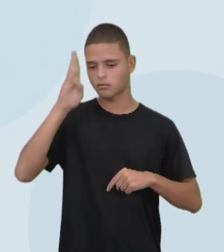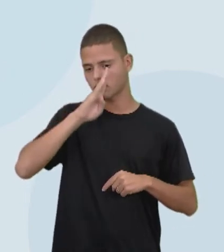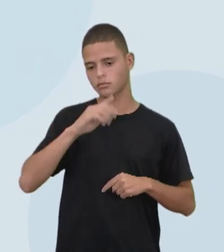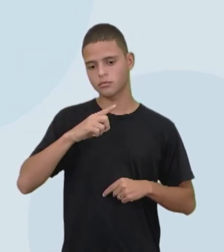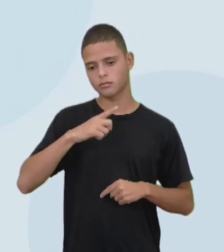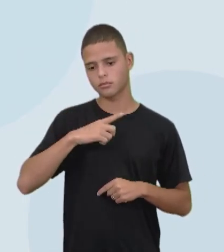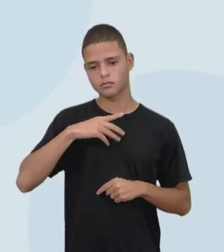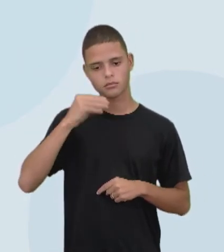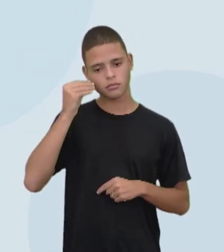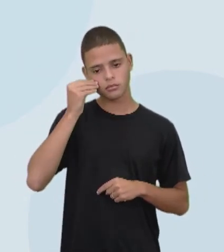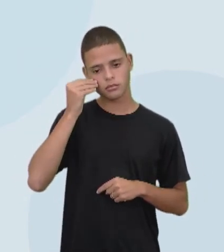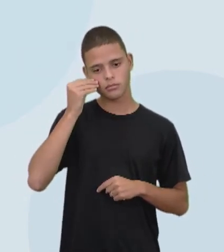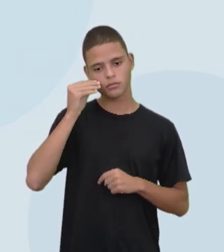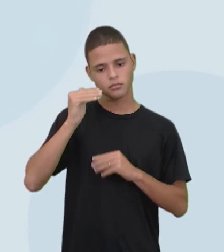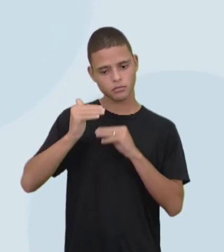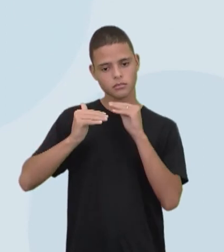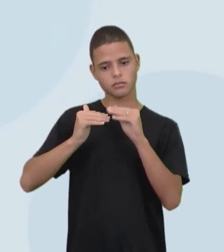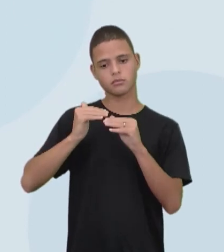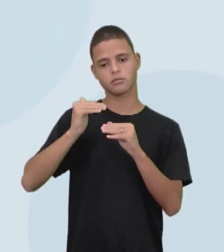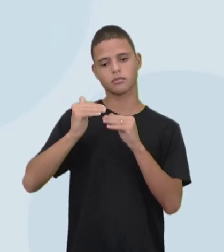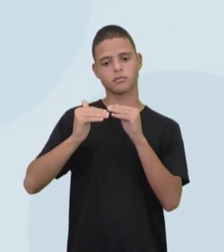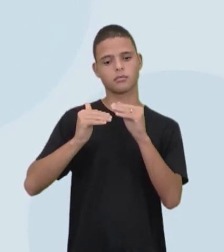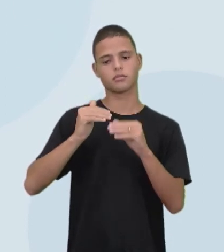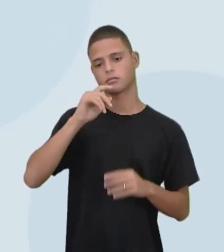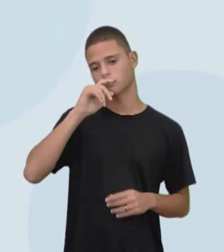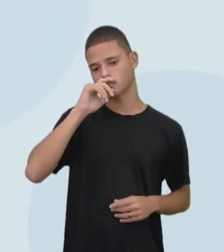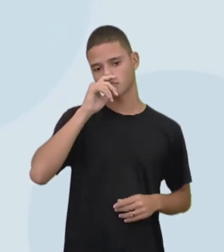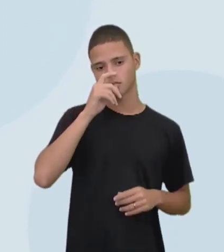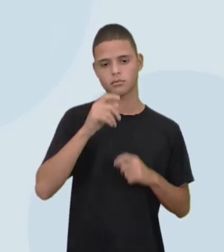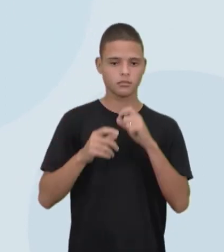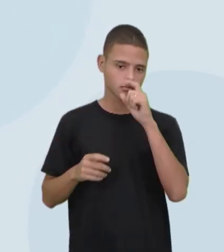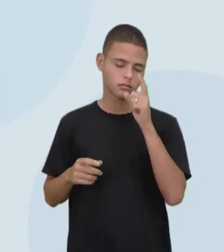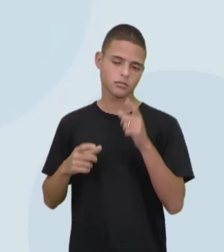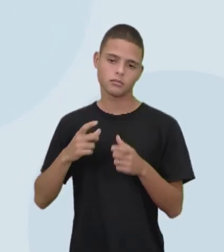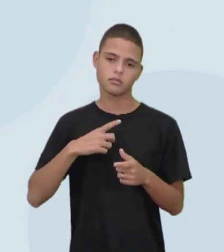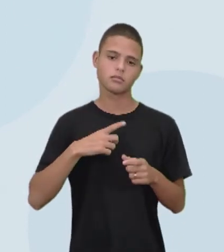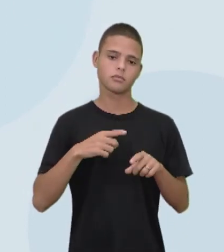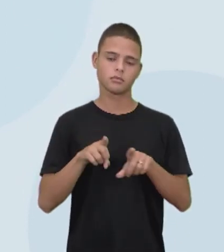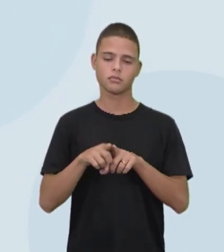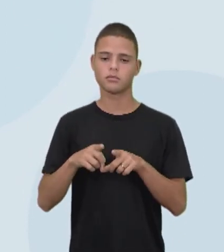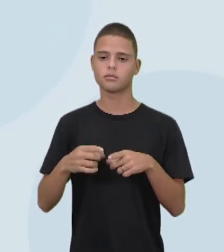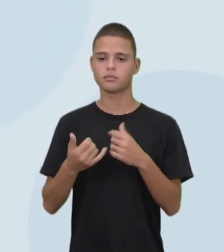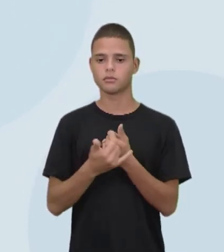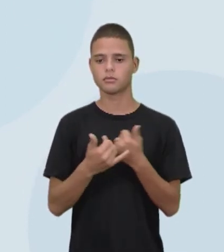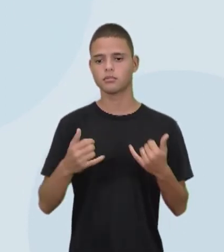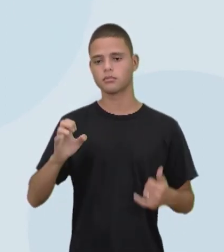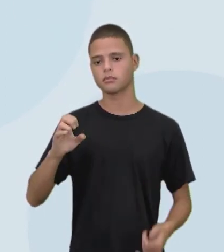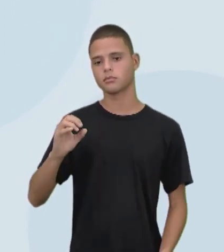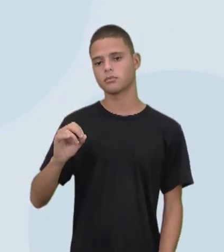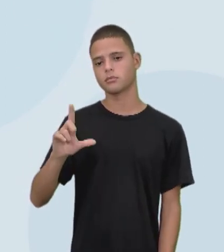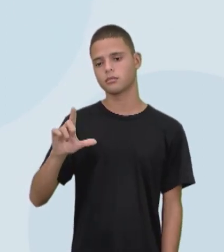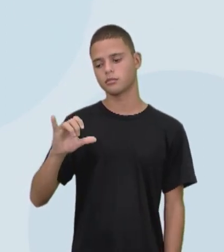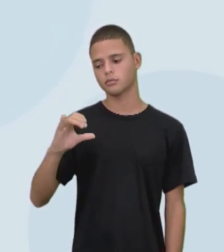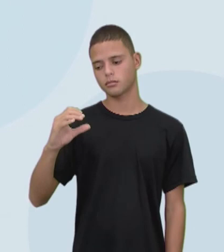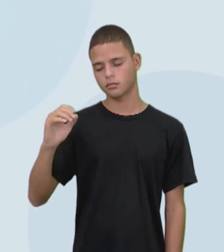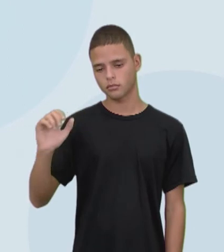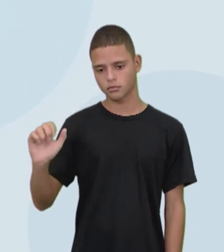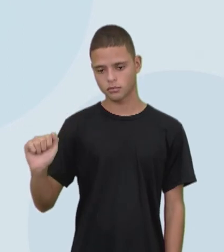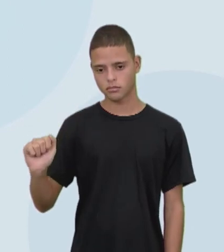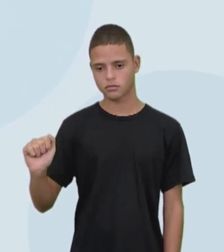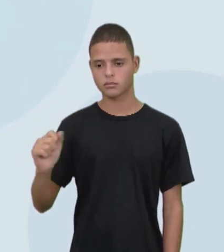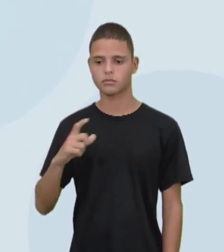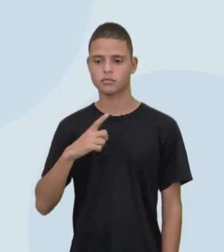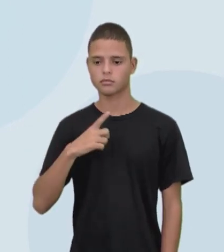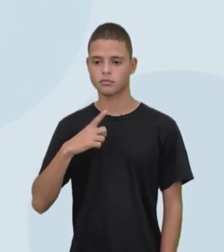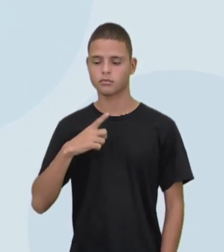está melhorando. Bom, e também temos a eólica, que é usada pelo vento, e o vento é que faz girar,